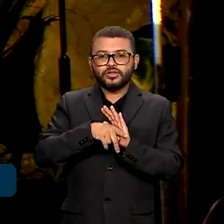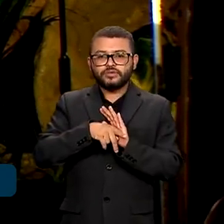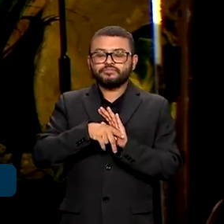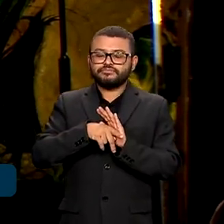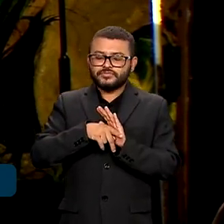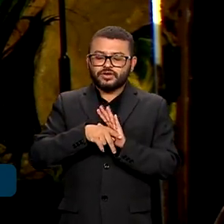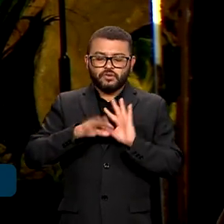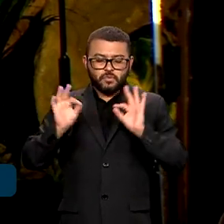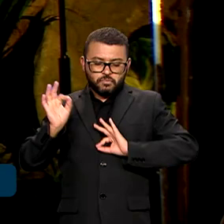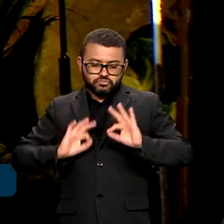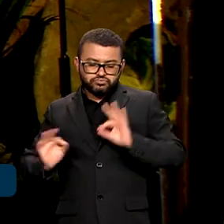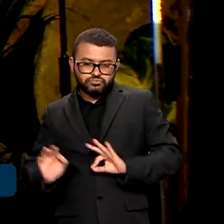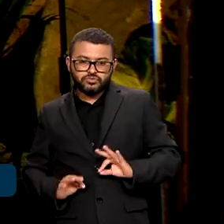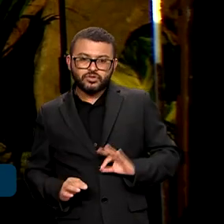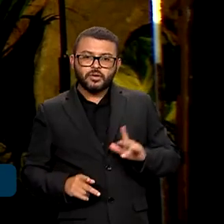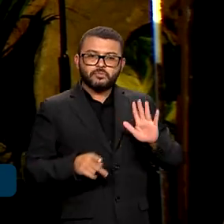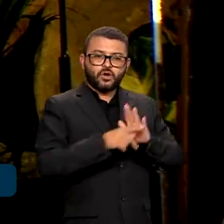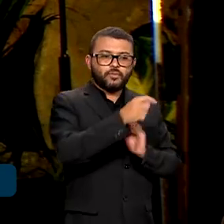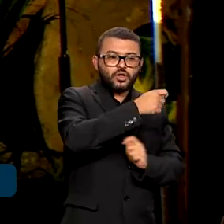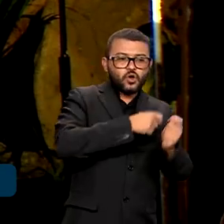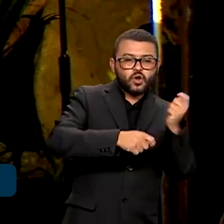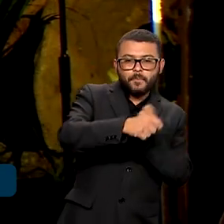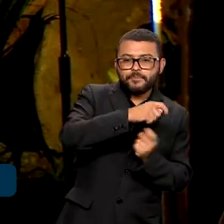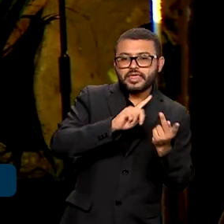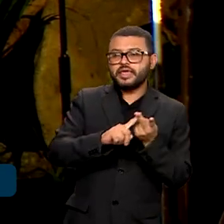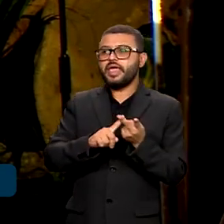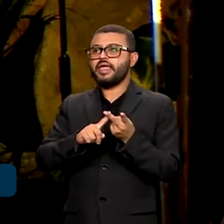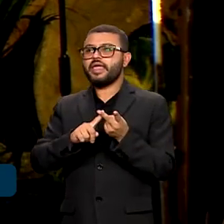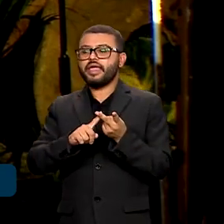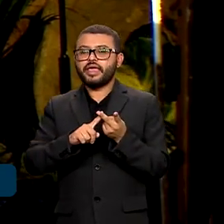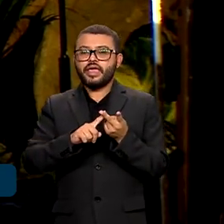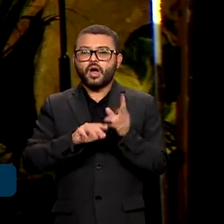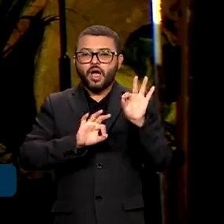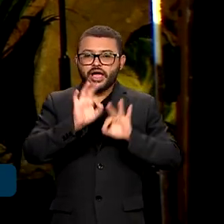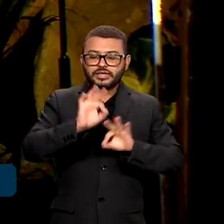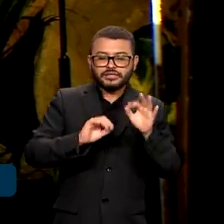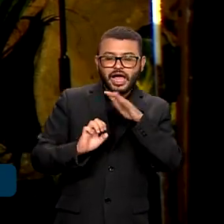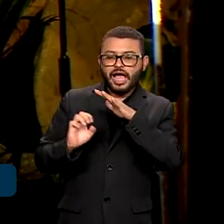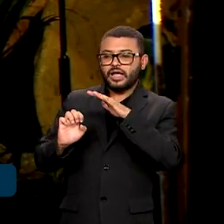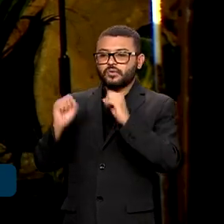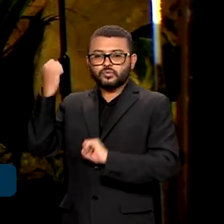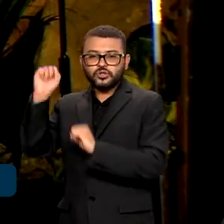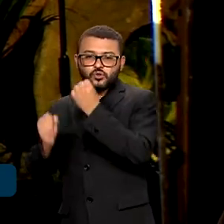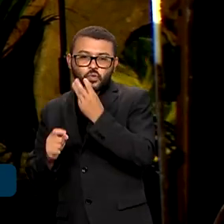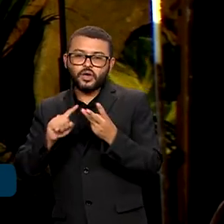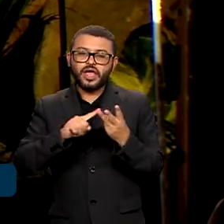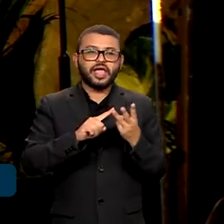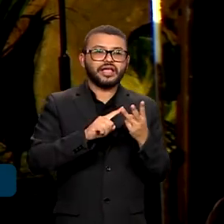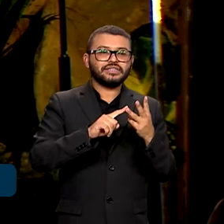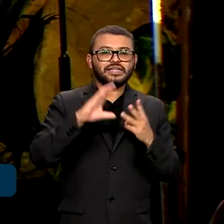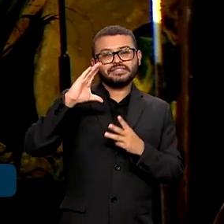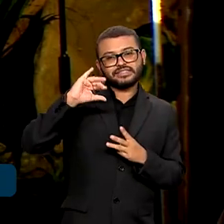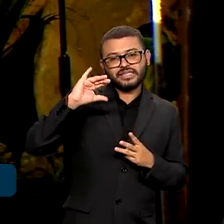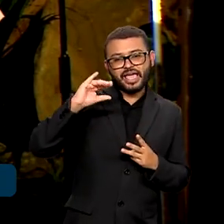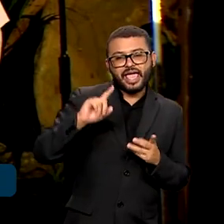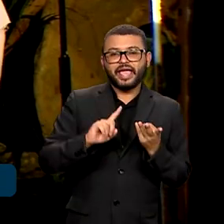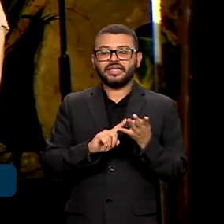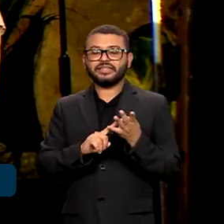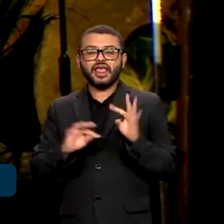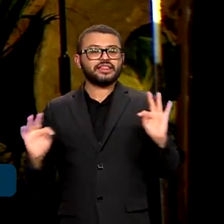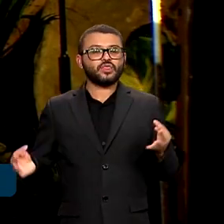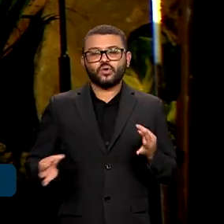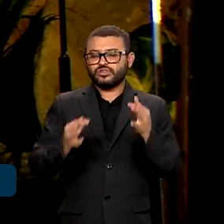adorna, seja da nossa economia, seja da nossa indústria, da nossa ciência, da nossa